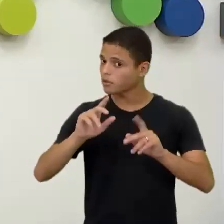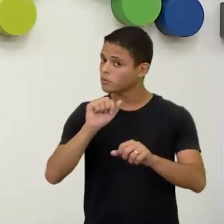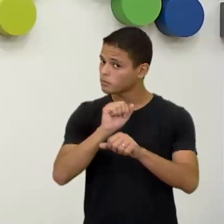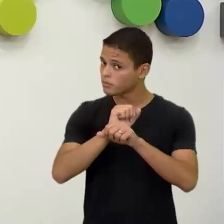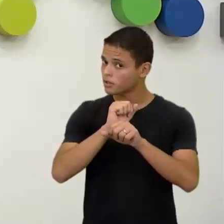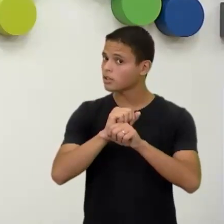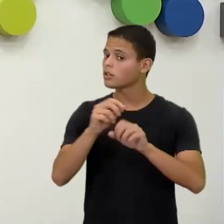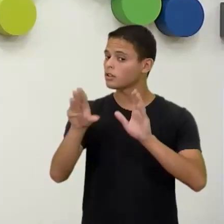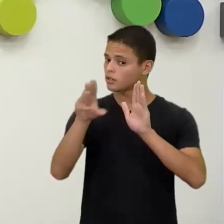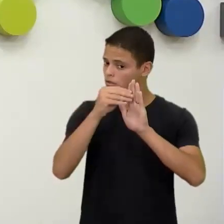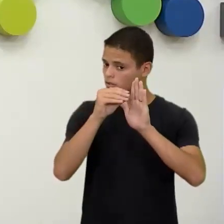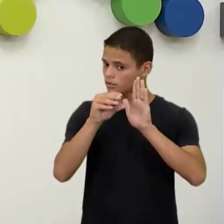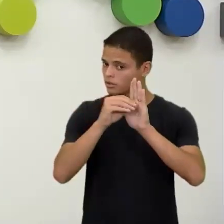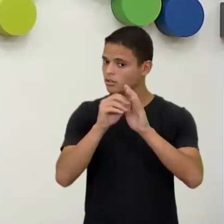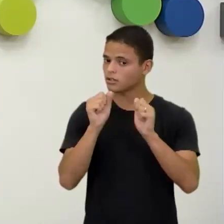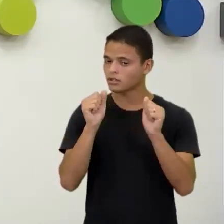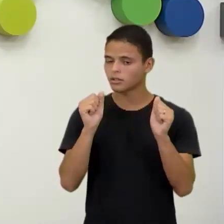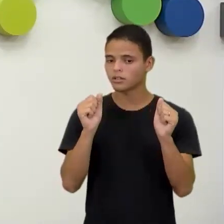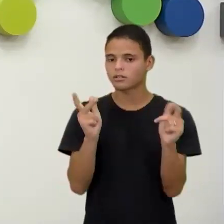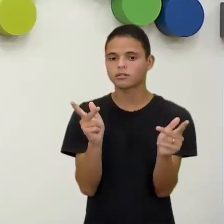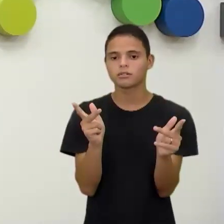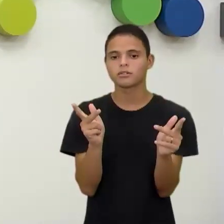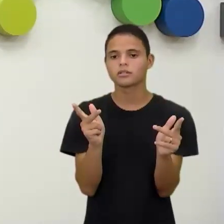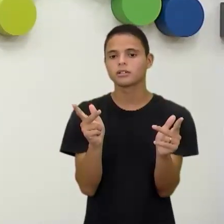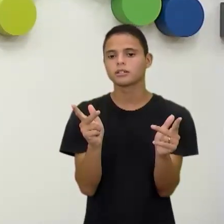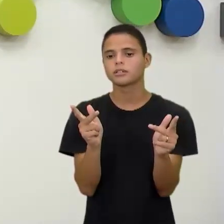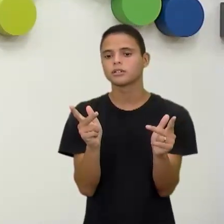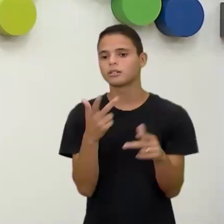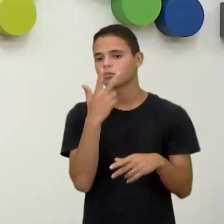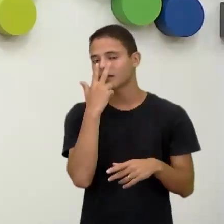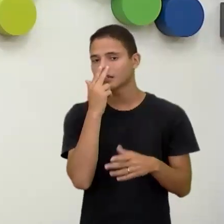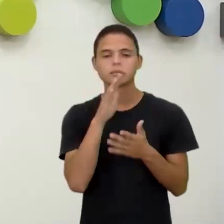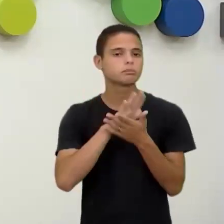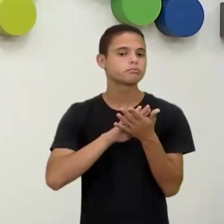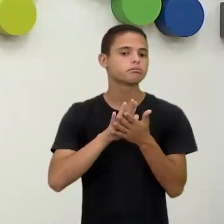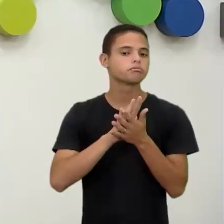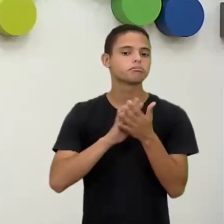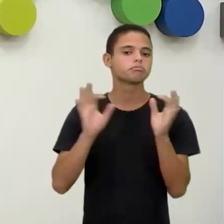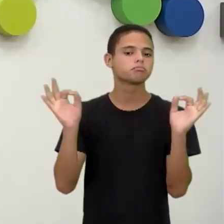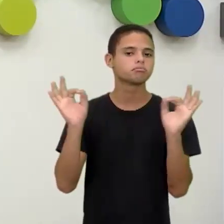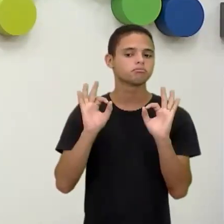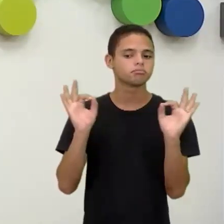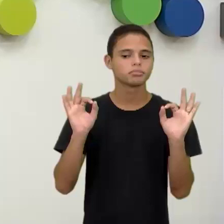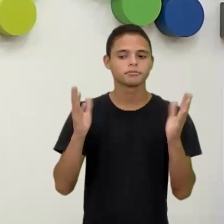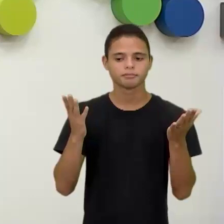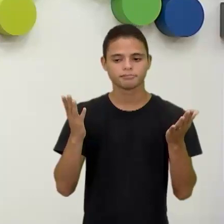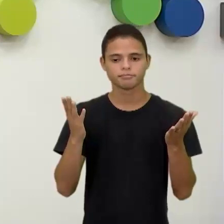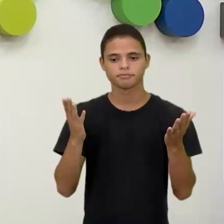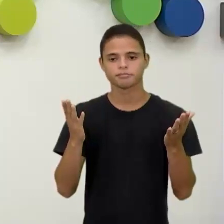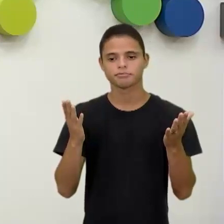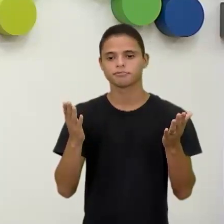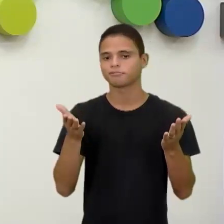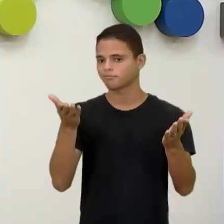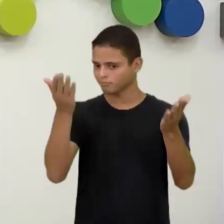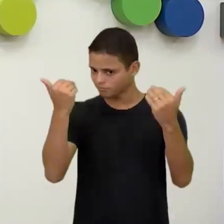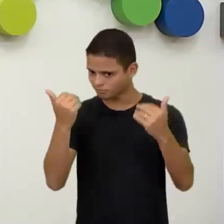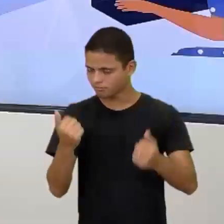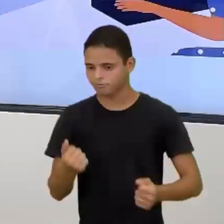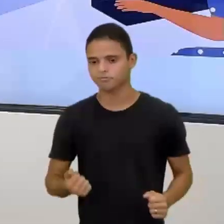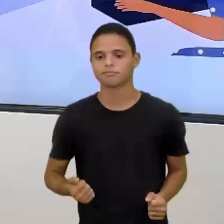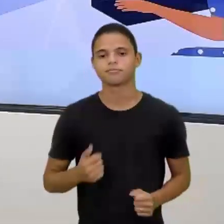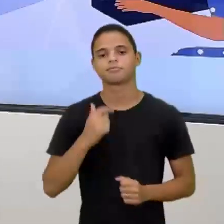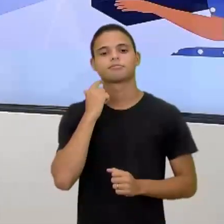respostas de vocês e dos demais alunos, tá bom? Se apresentar, Vamos lá, eu gente. falei pro Mauro que vocês estavam super interagindo nas outras aulas. Exatamente, só